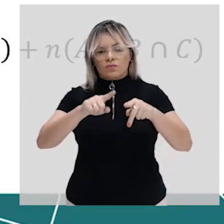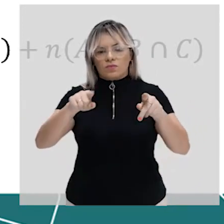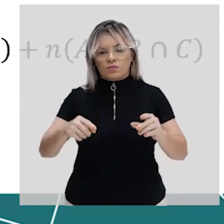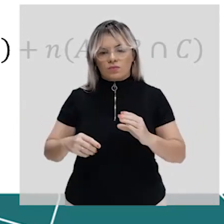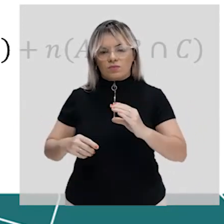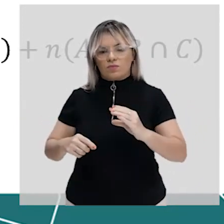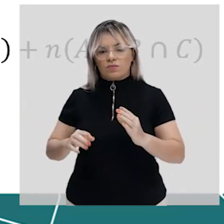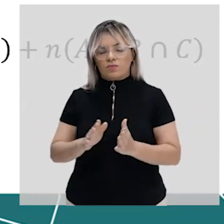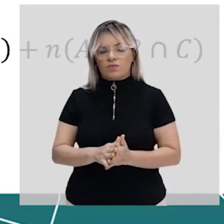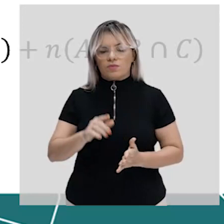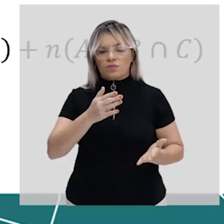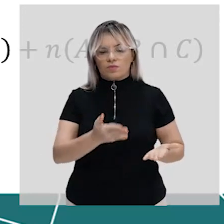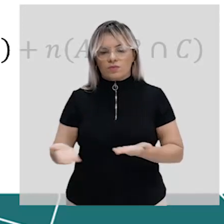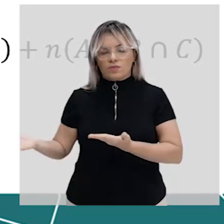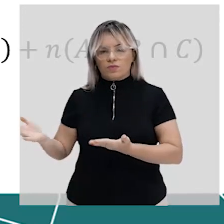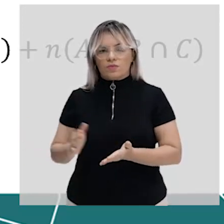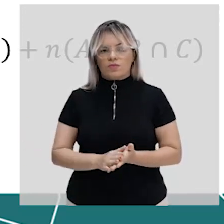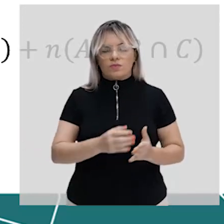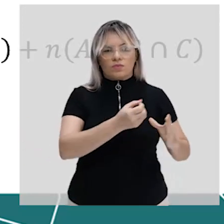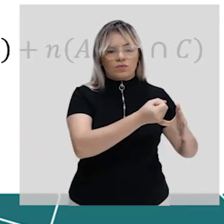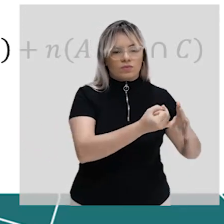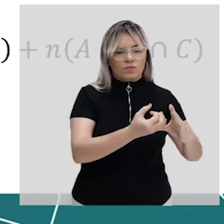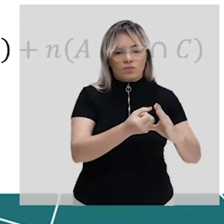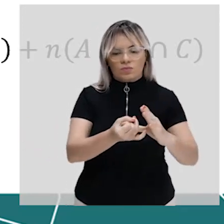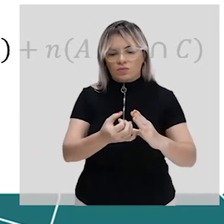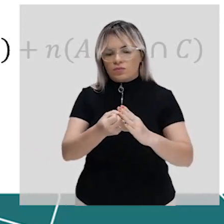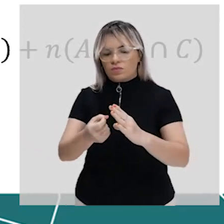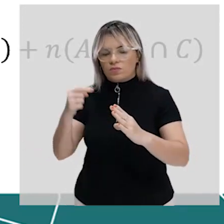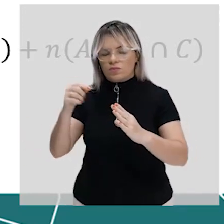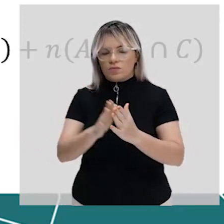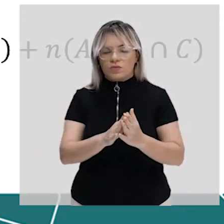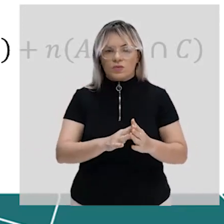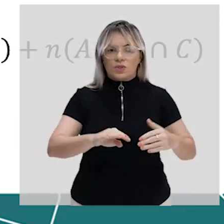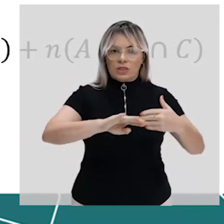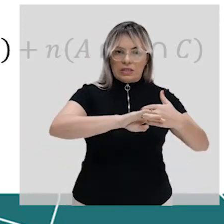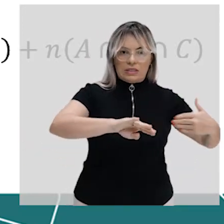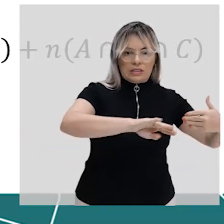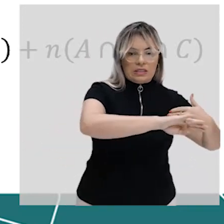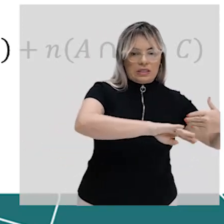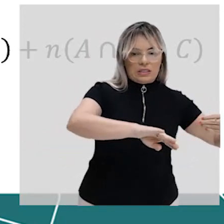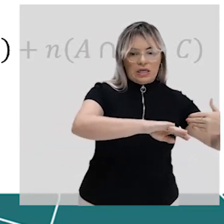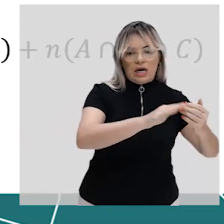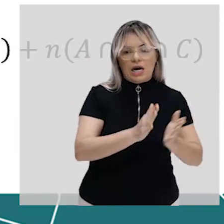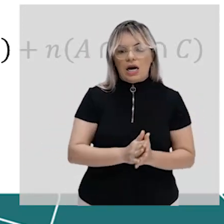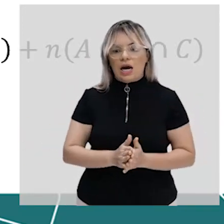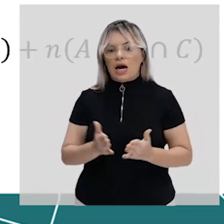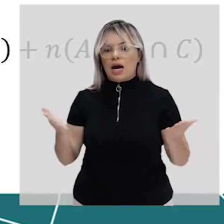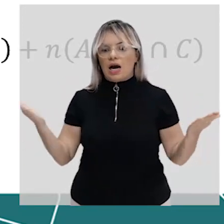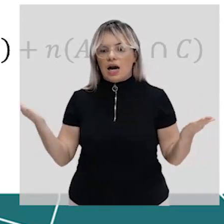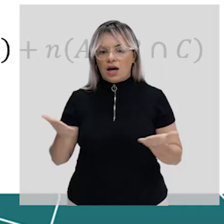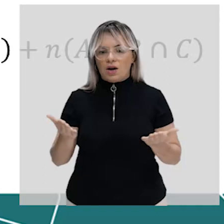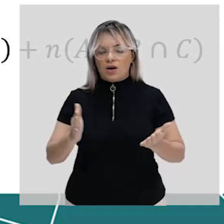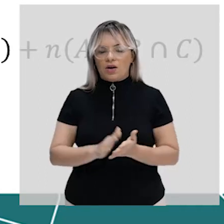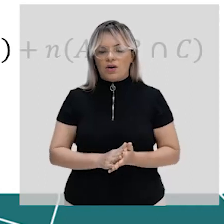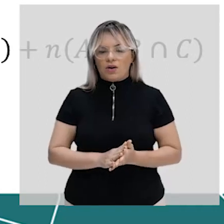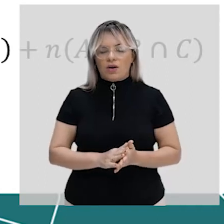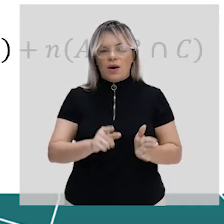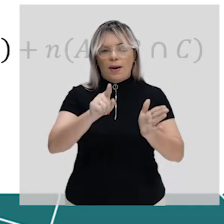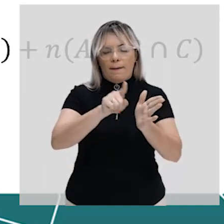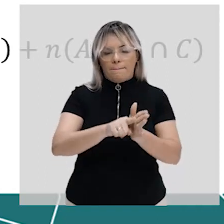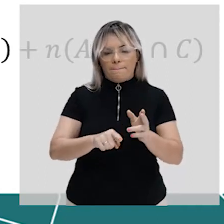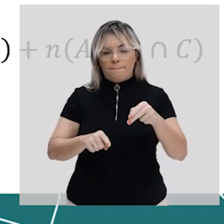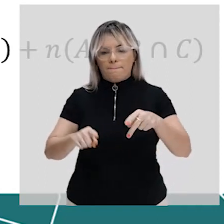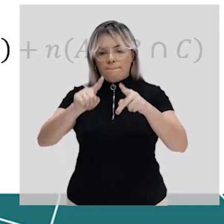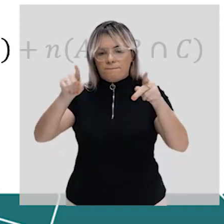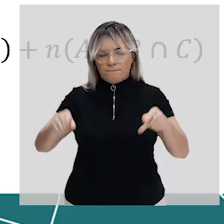cada conjunto, a quantidade deles separada. Depois, eu vou tirar a interseção de dois em dois. Tá? Então, menos